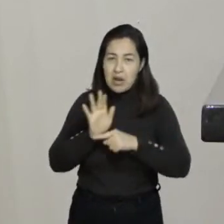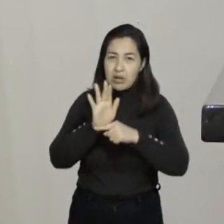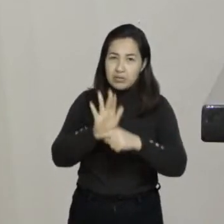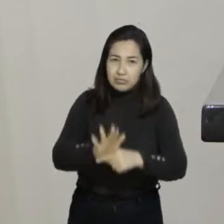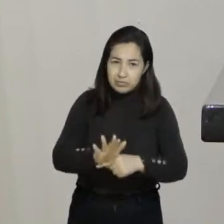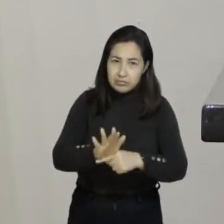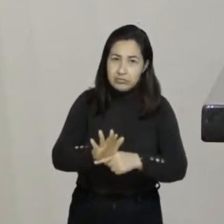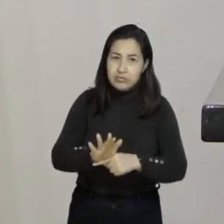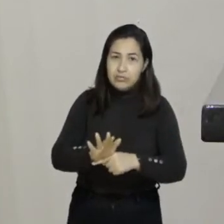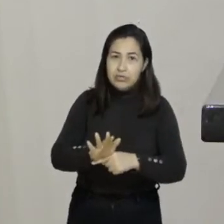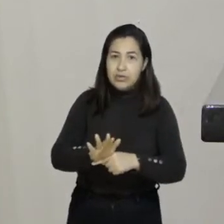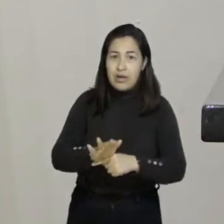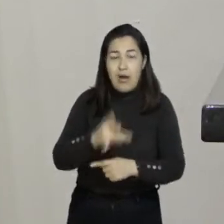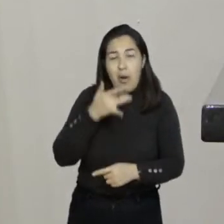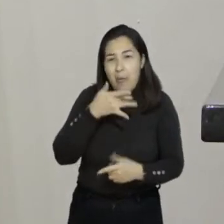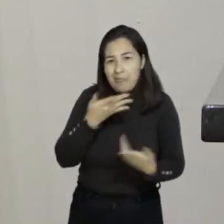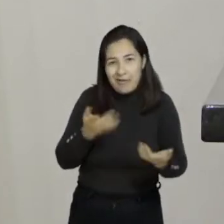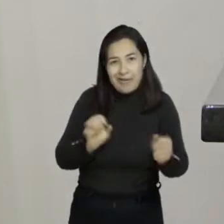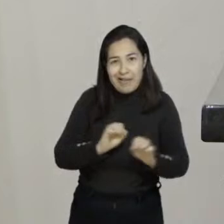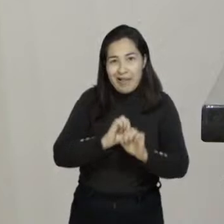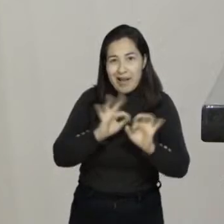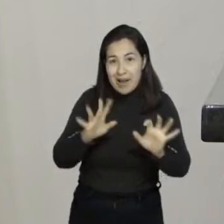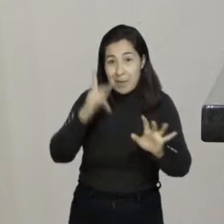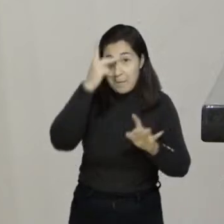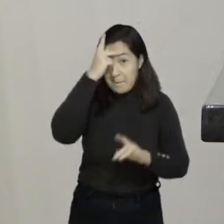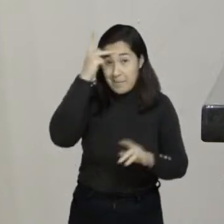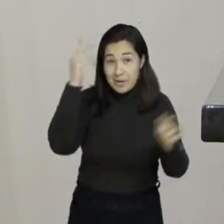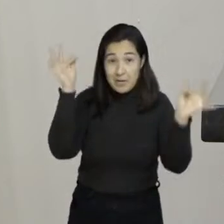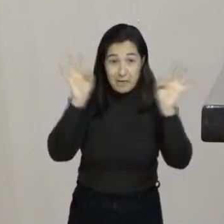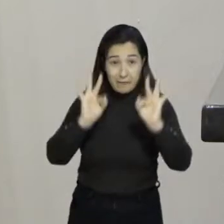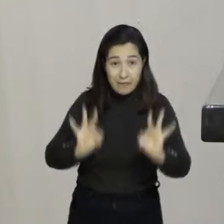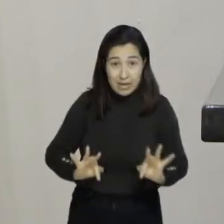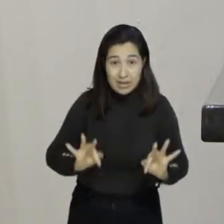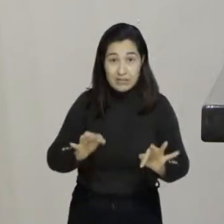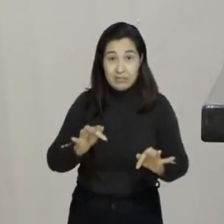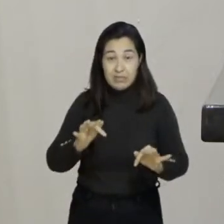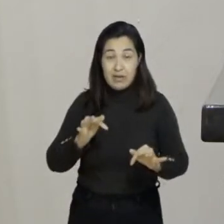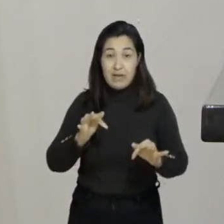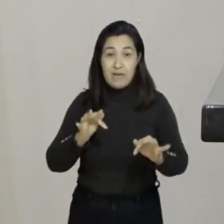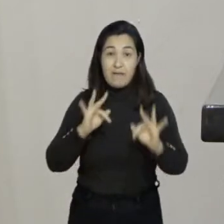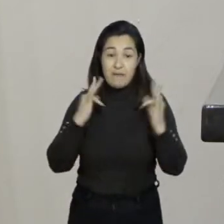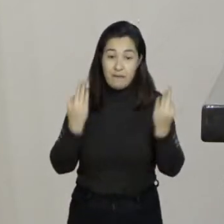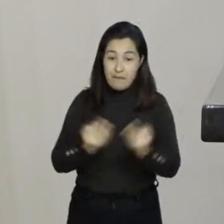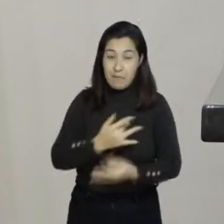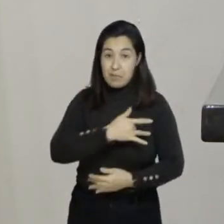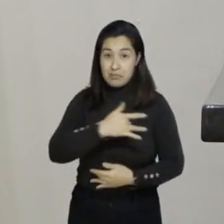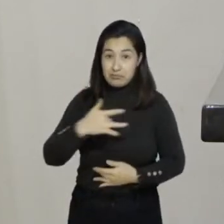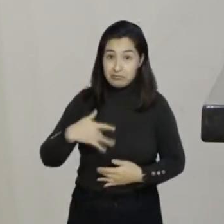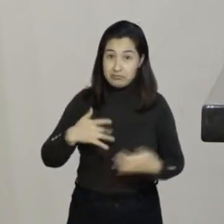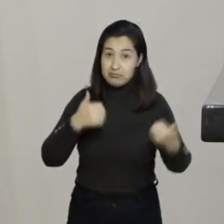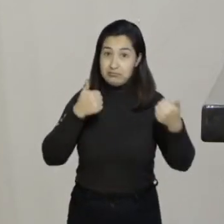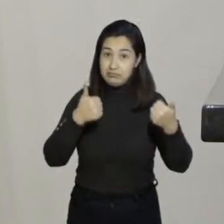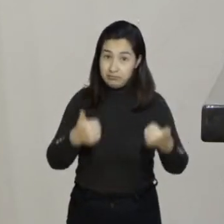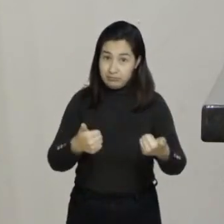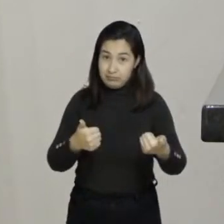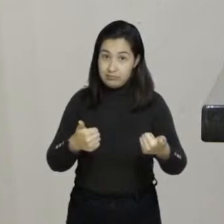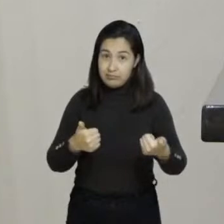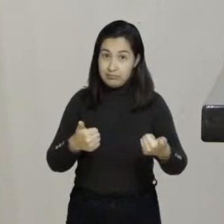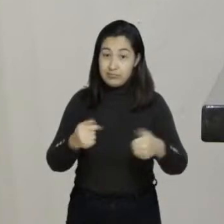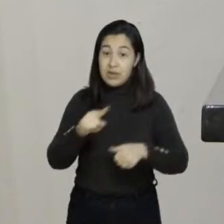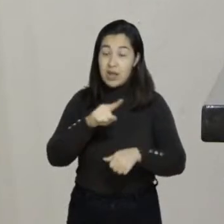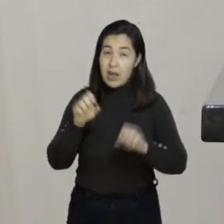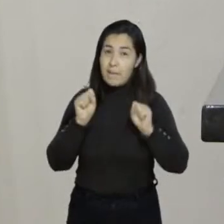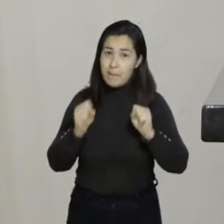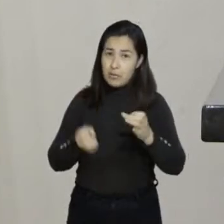e Óbvio em pessoas mais felizes em famílias mais saudáveis em catarinenses mais rápidos a Gerar emprego